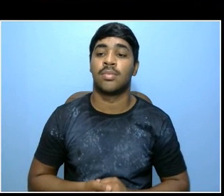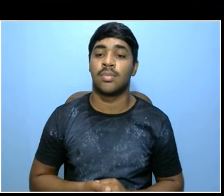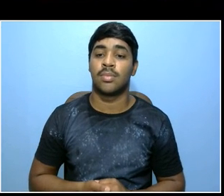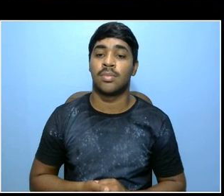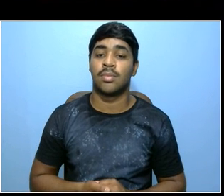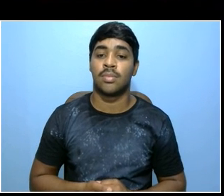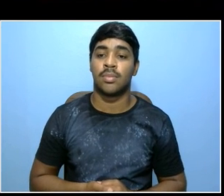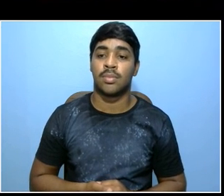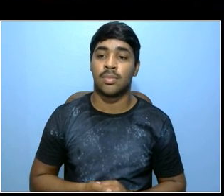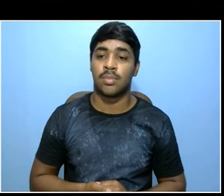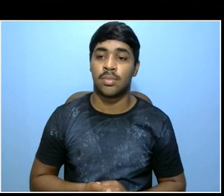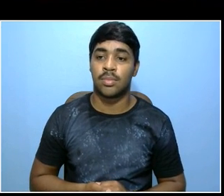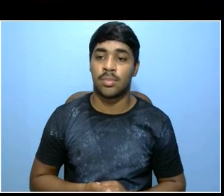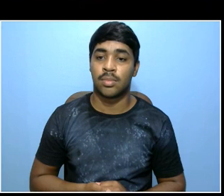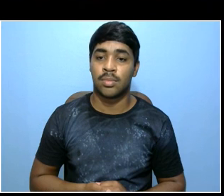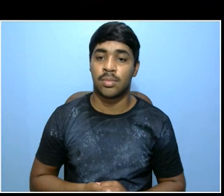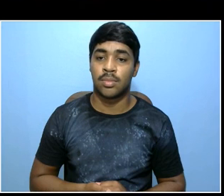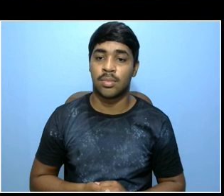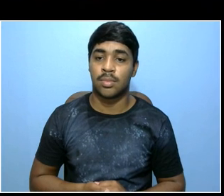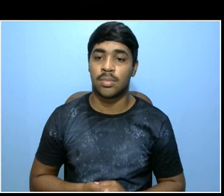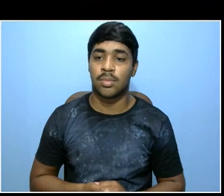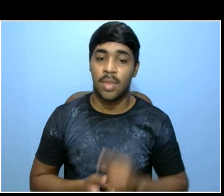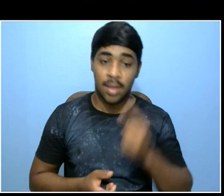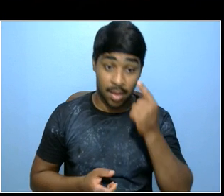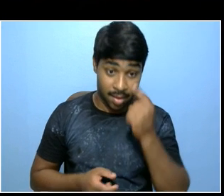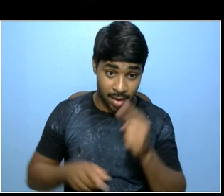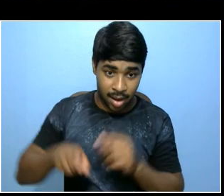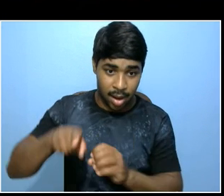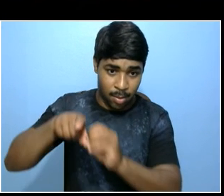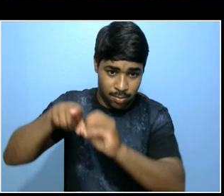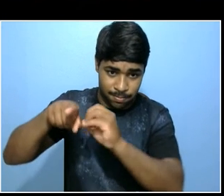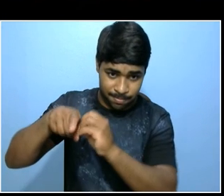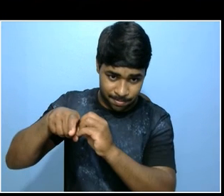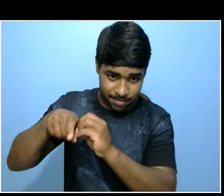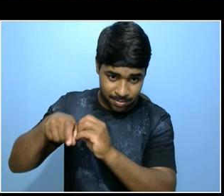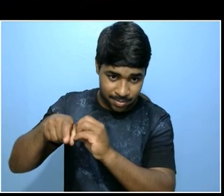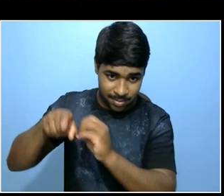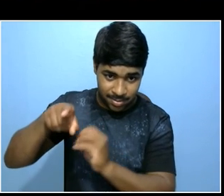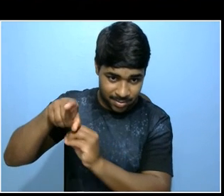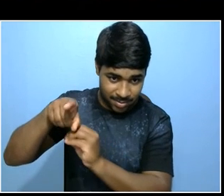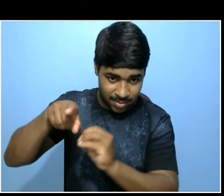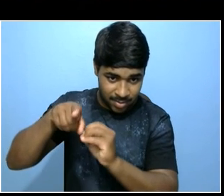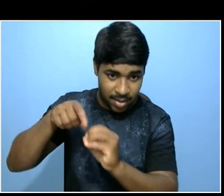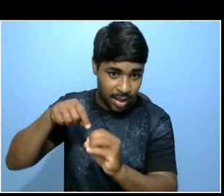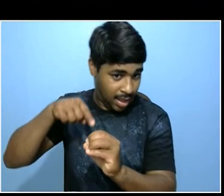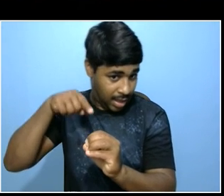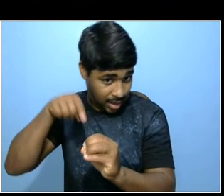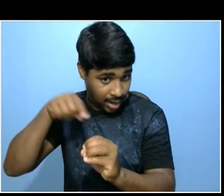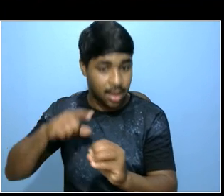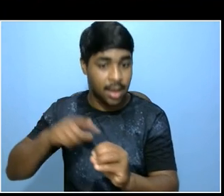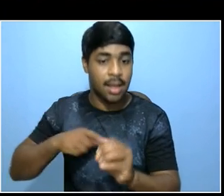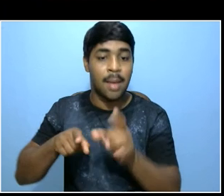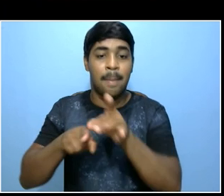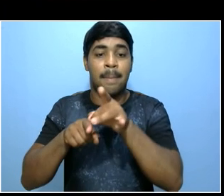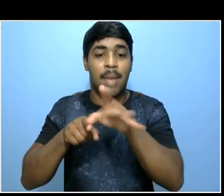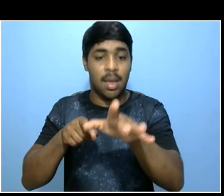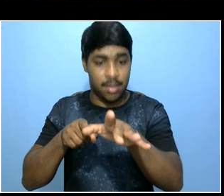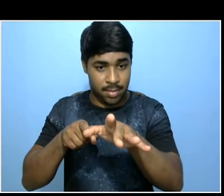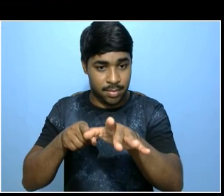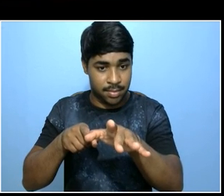Então, como eu falei, ó, aqui nos testículos, né, do homem, que no testículo vai ser produzido os espermatozoides,